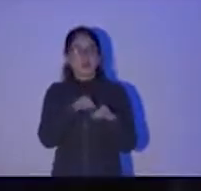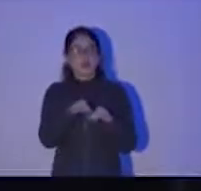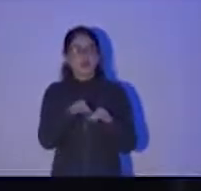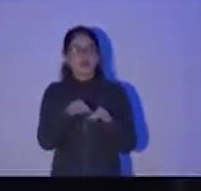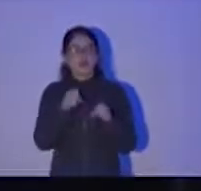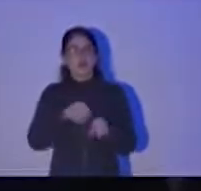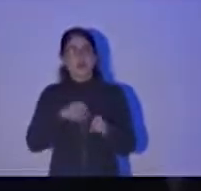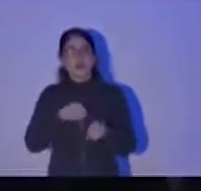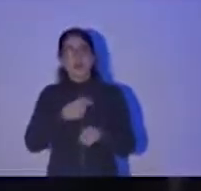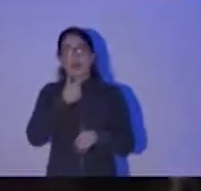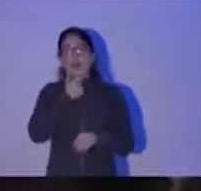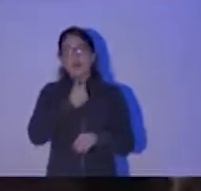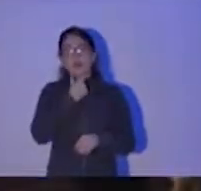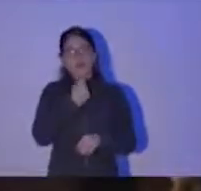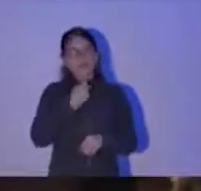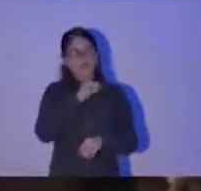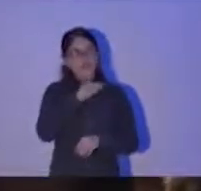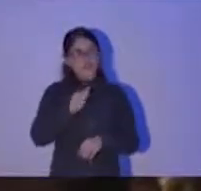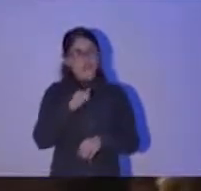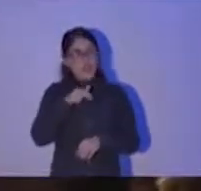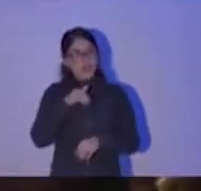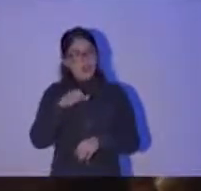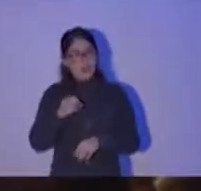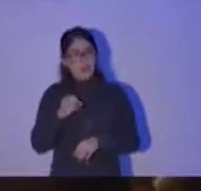Macedo. Bom dia, Jânio. Bem-vindo.